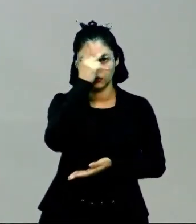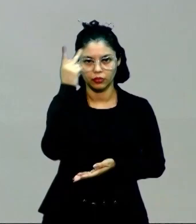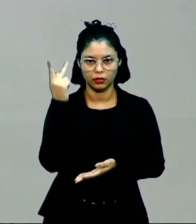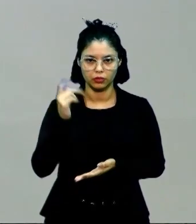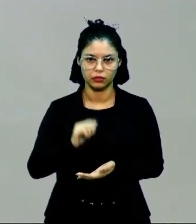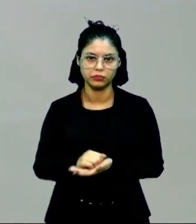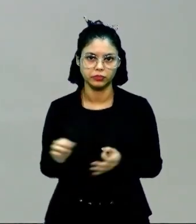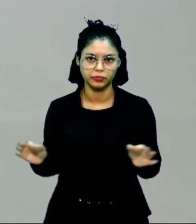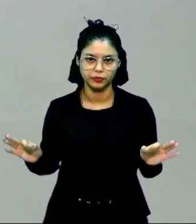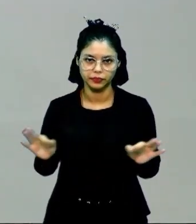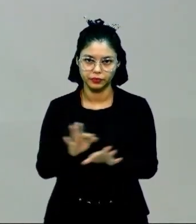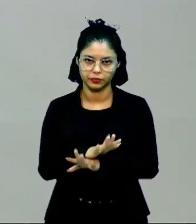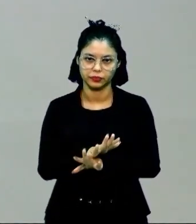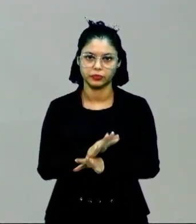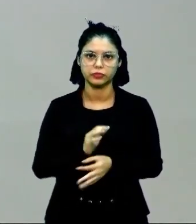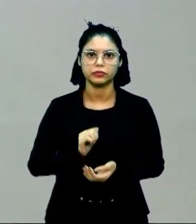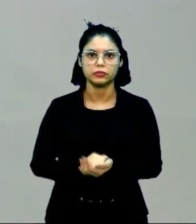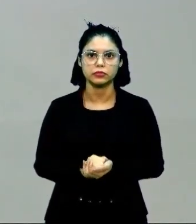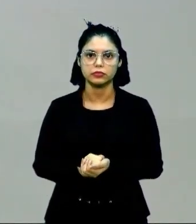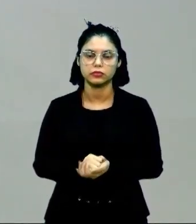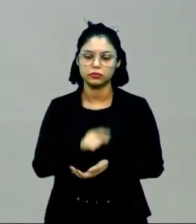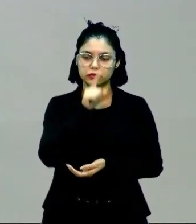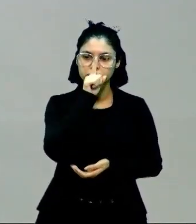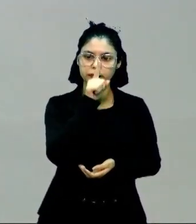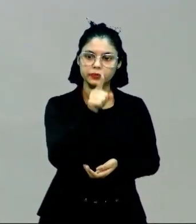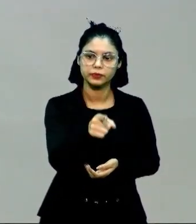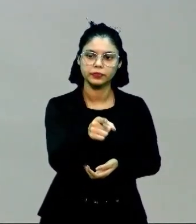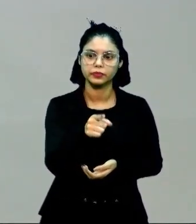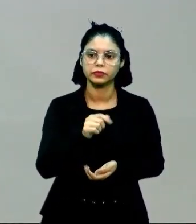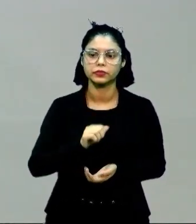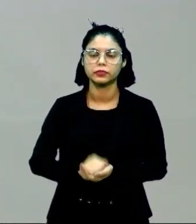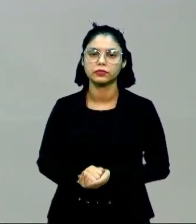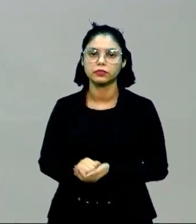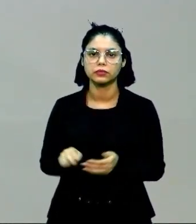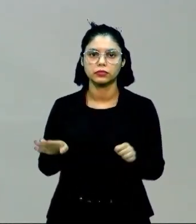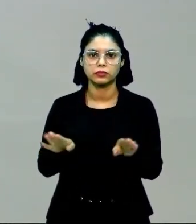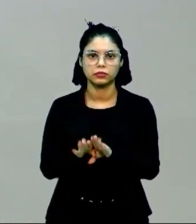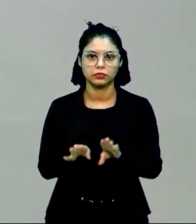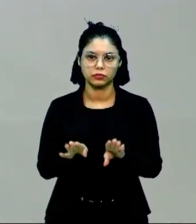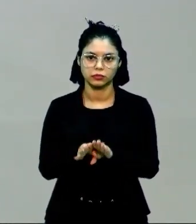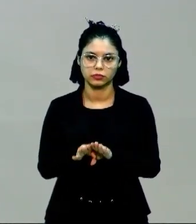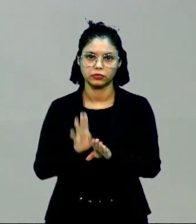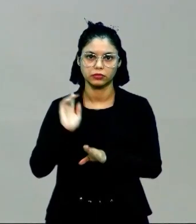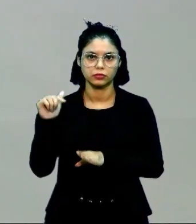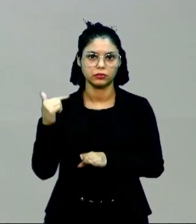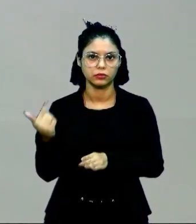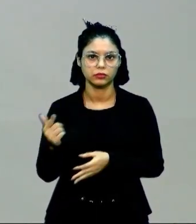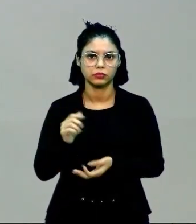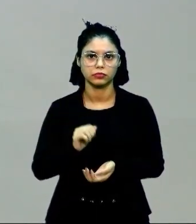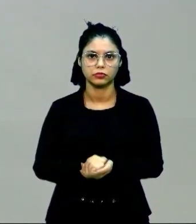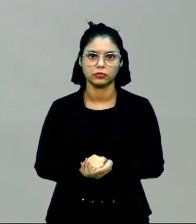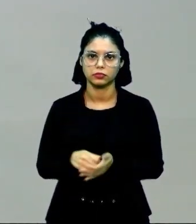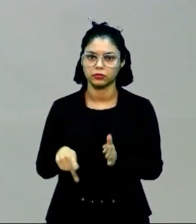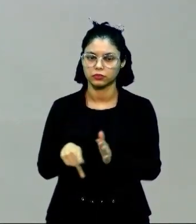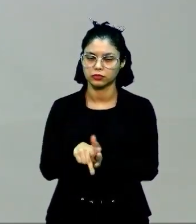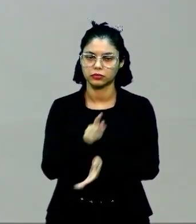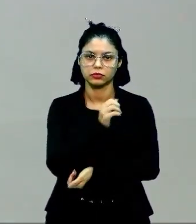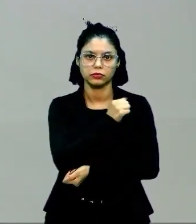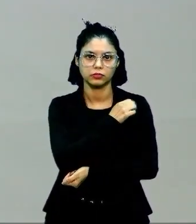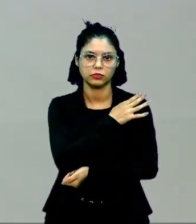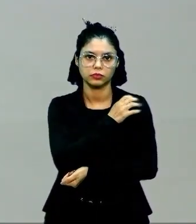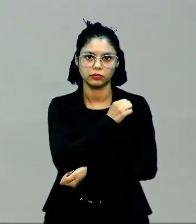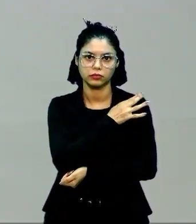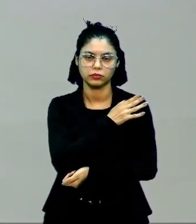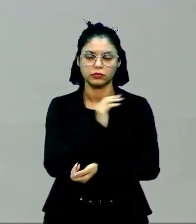pessoas elas acabam tecendo julgamentos, que isso também é uma outra forma de você definir preconceito.